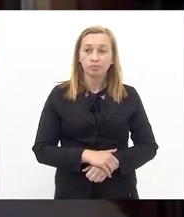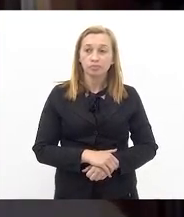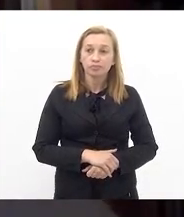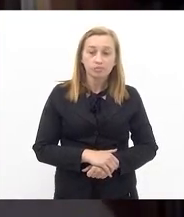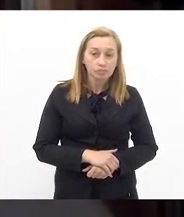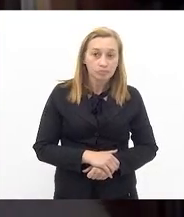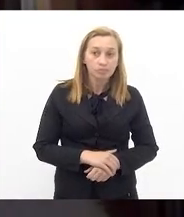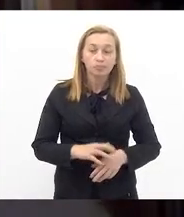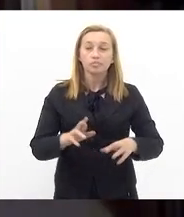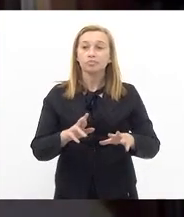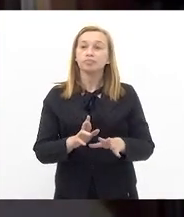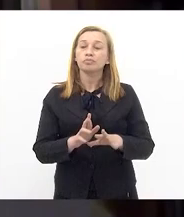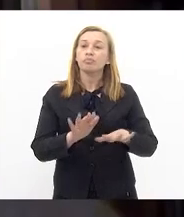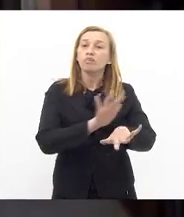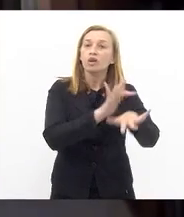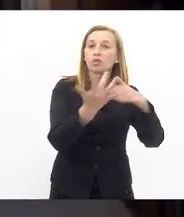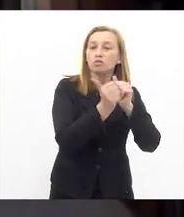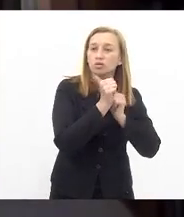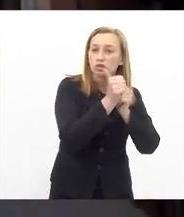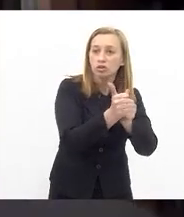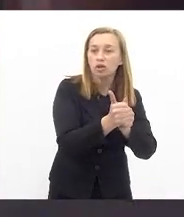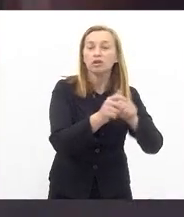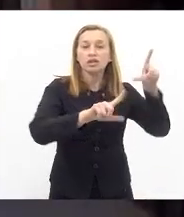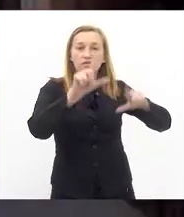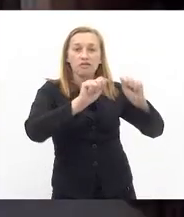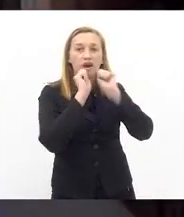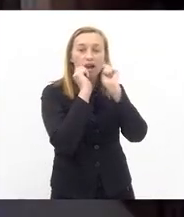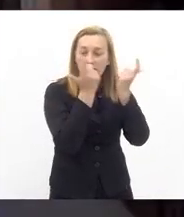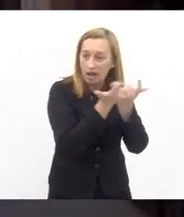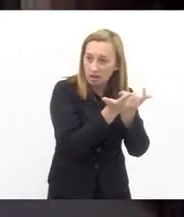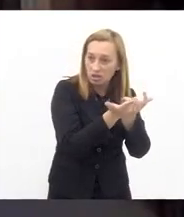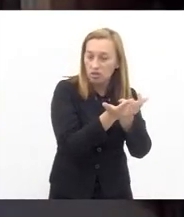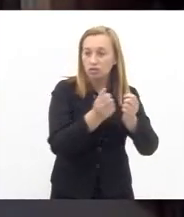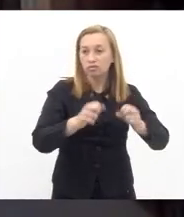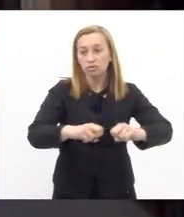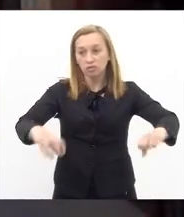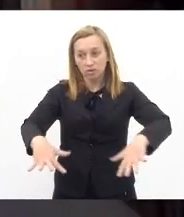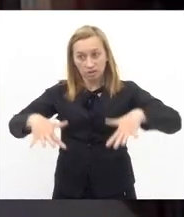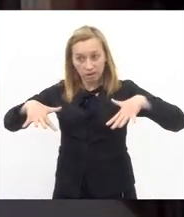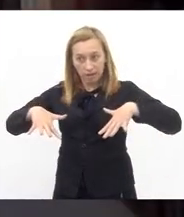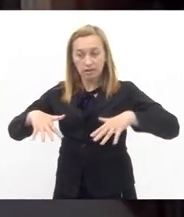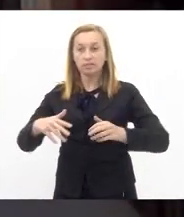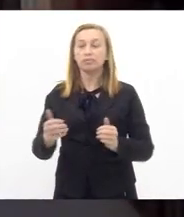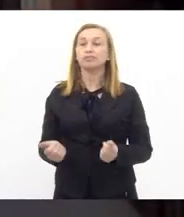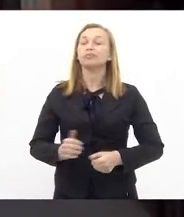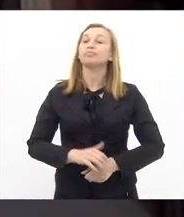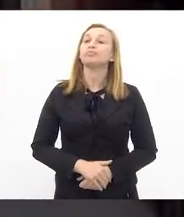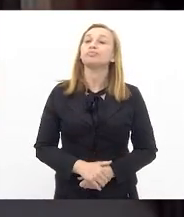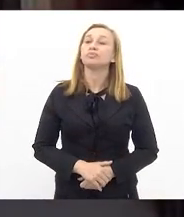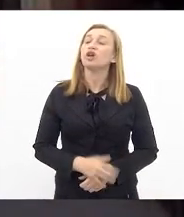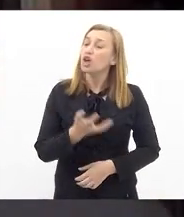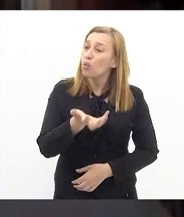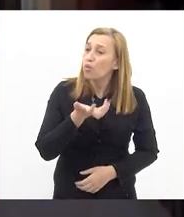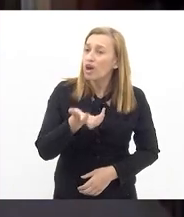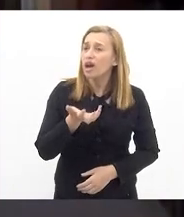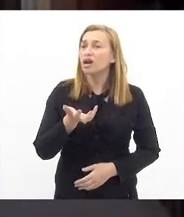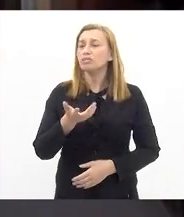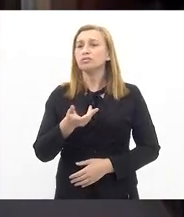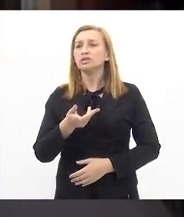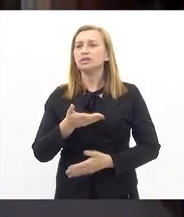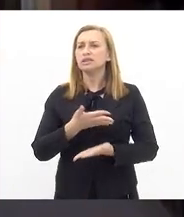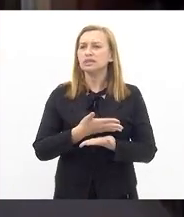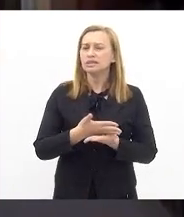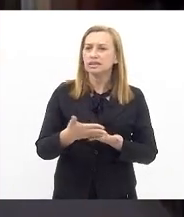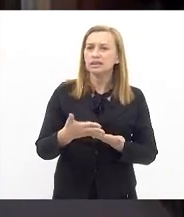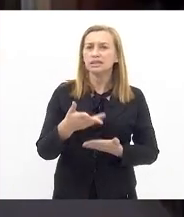redes sociais e os que atualmente estão ocupando as galerias desta casa. Eu quero iniciar o